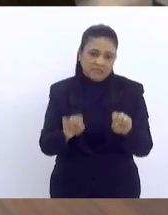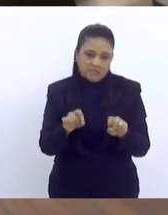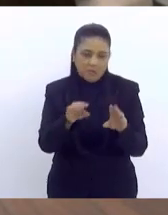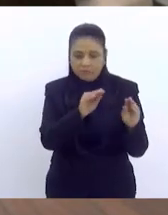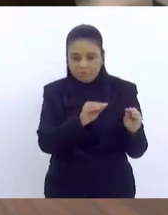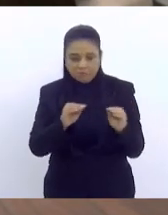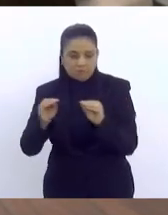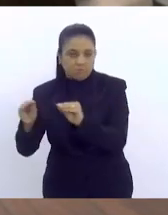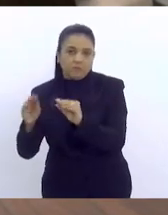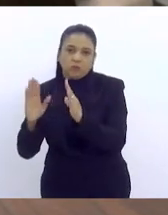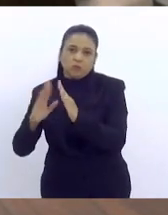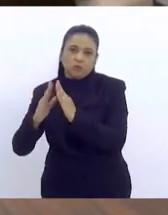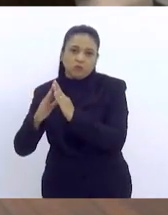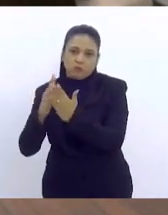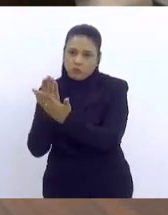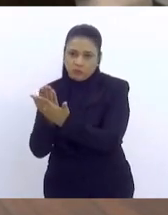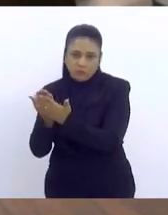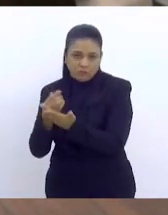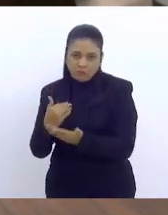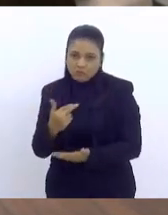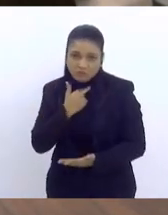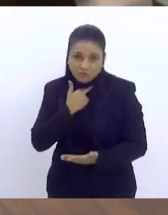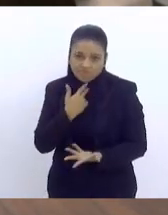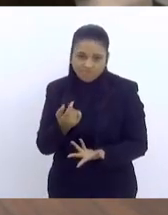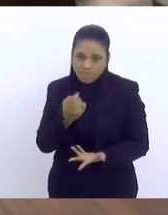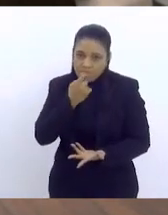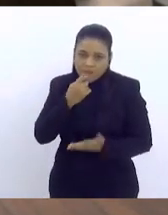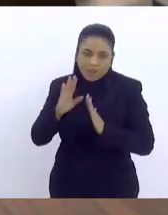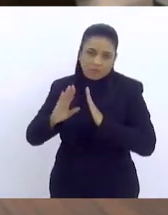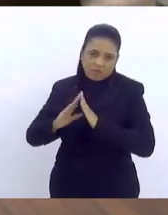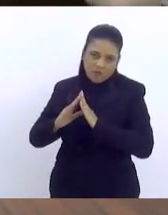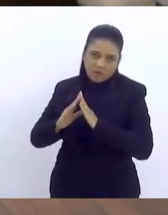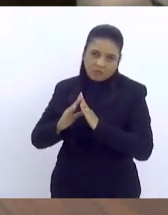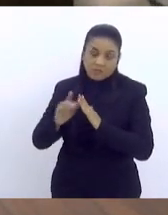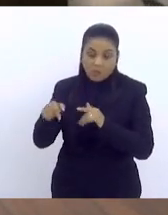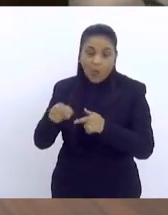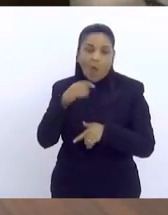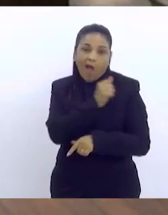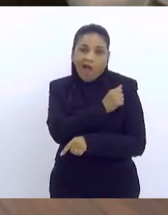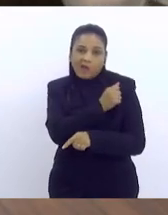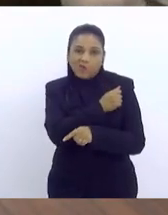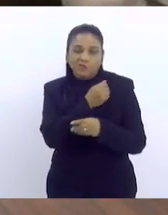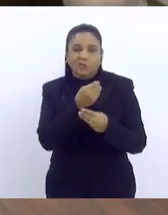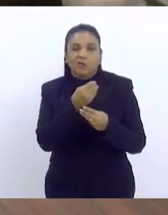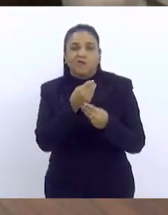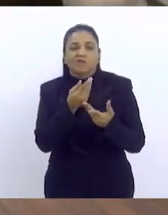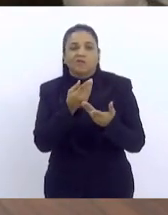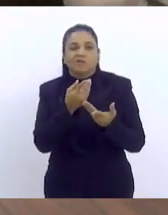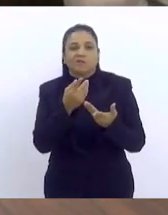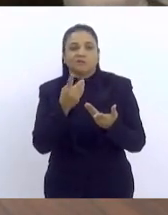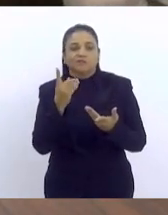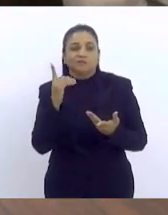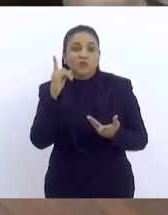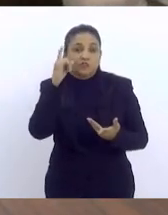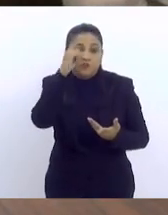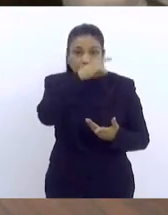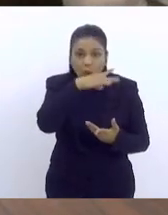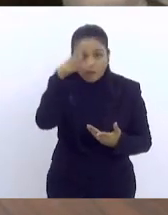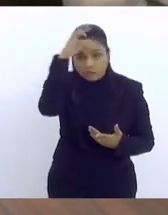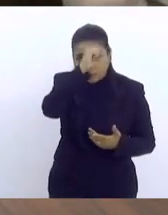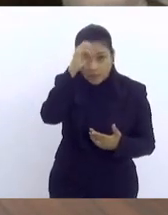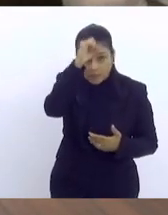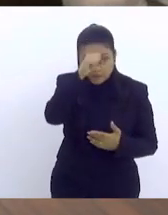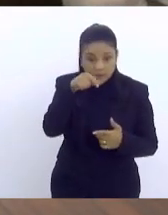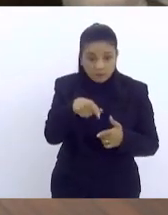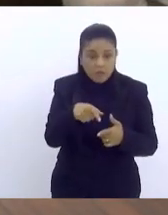mais próxima e isso acaba ocasionando para o aluno um déficit no aprendizado já que toda a rede vem avançando